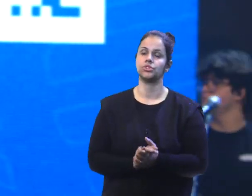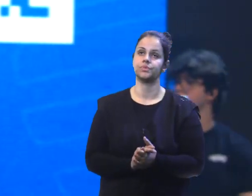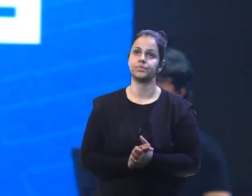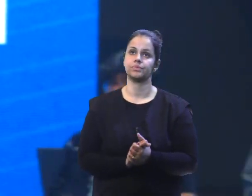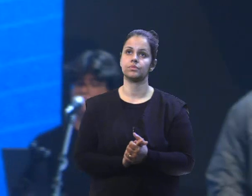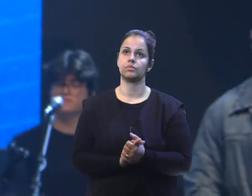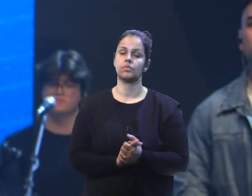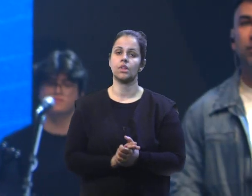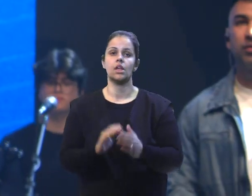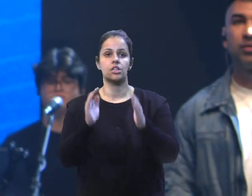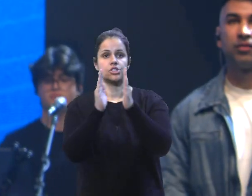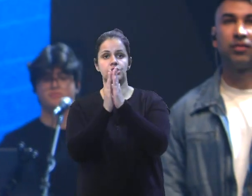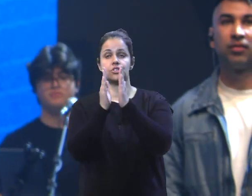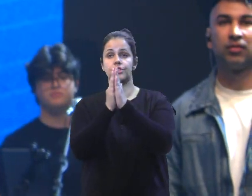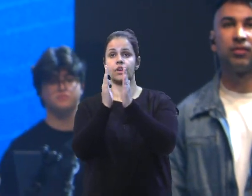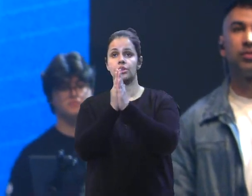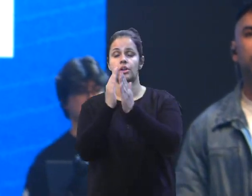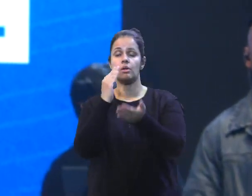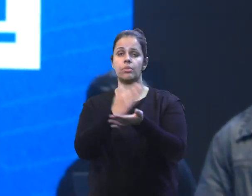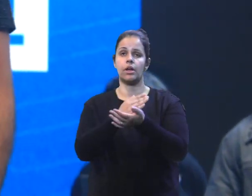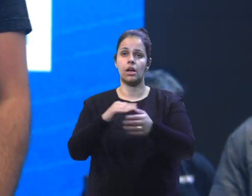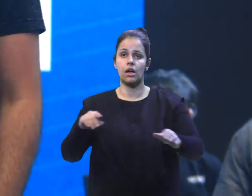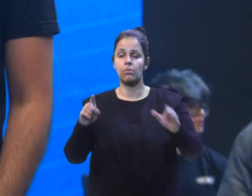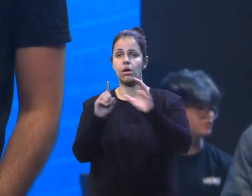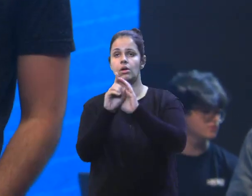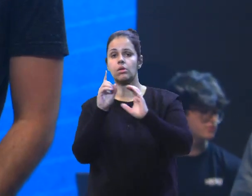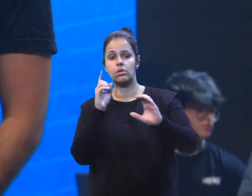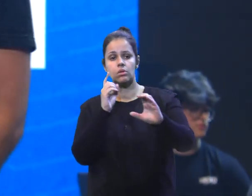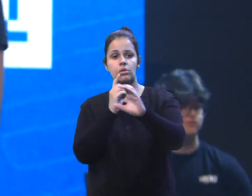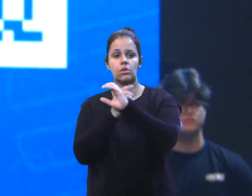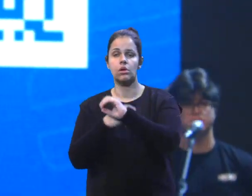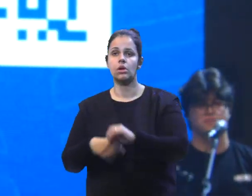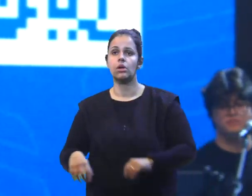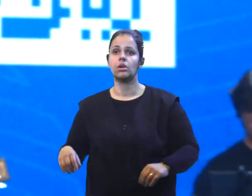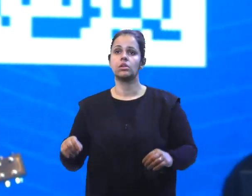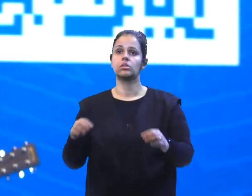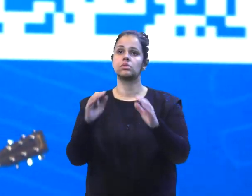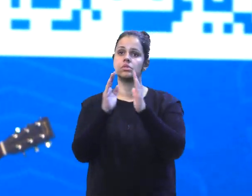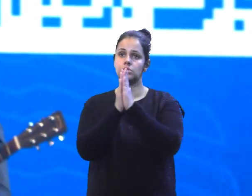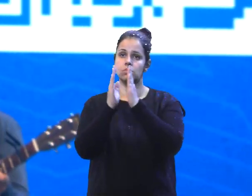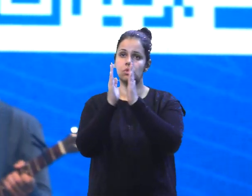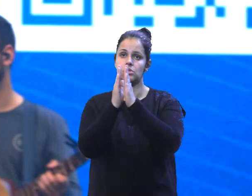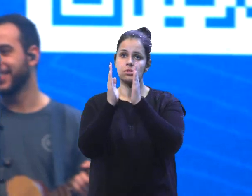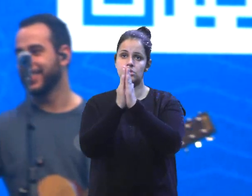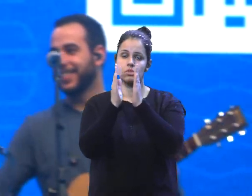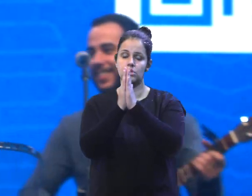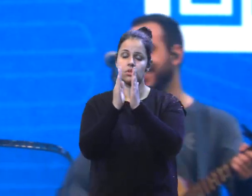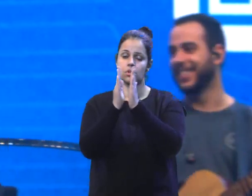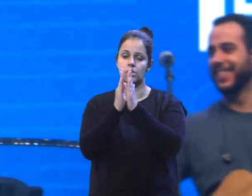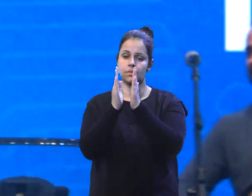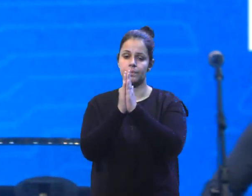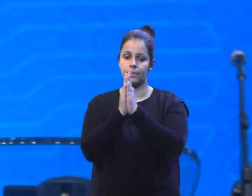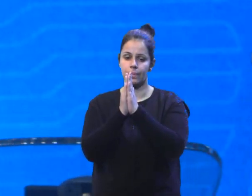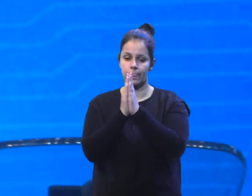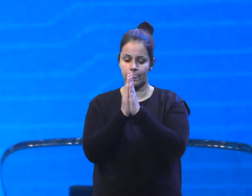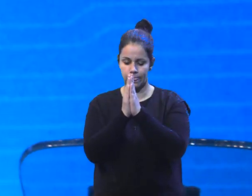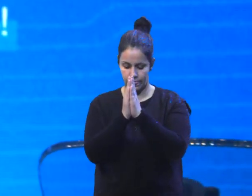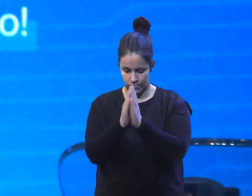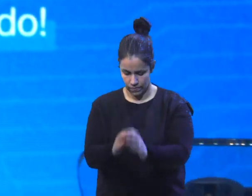vamos orar para a gente encerrar esse tempo aqui. Feche os teus olhos mais uma vez aí no seu lugar.